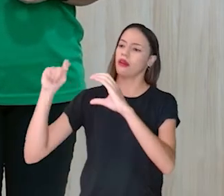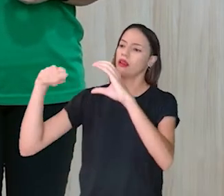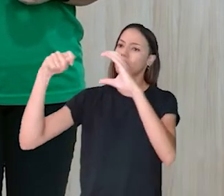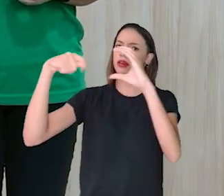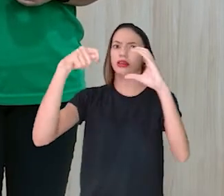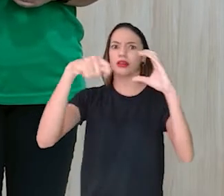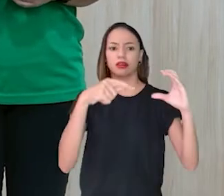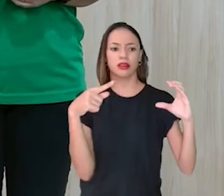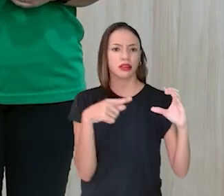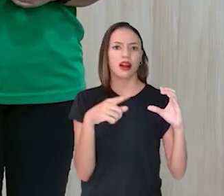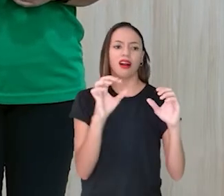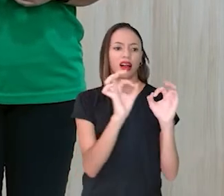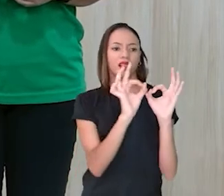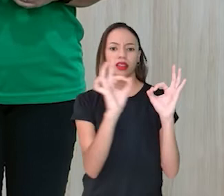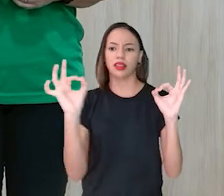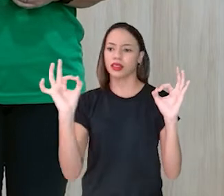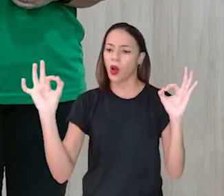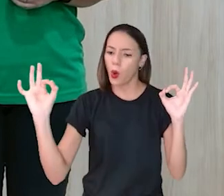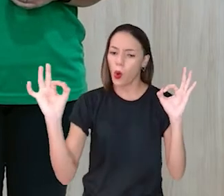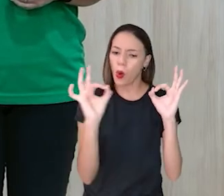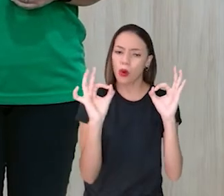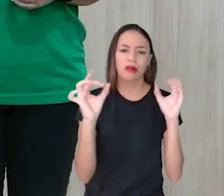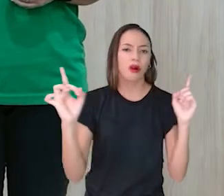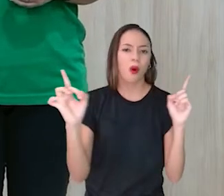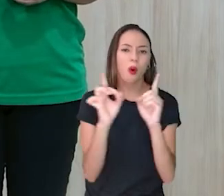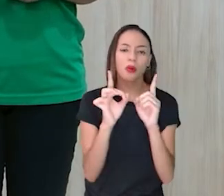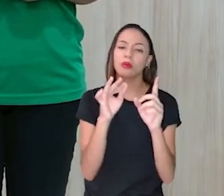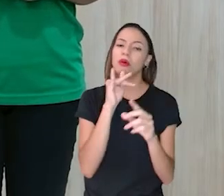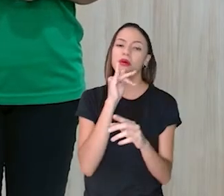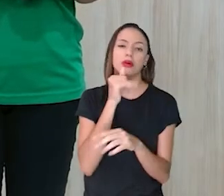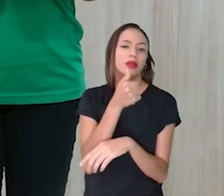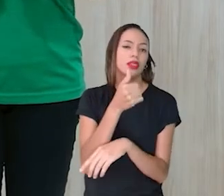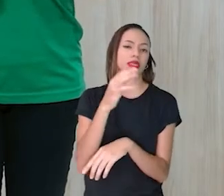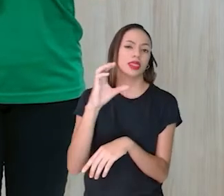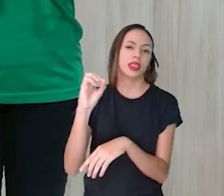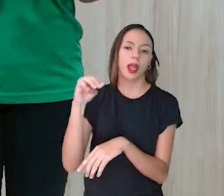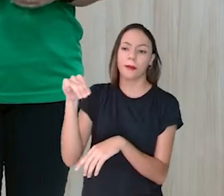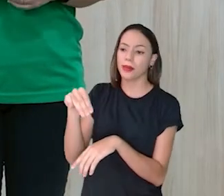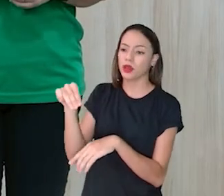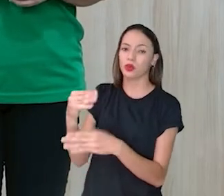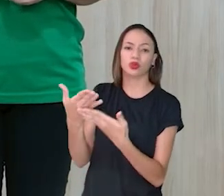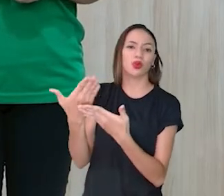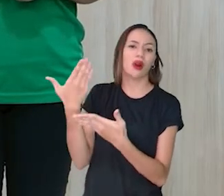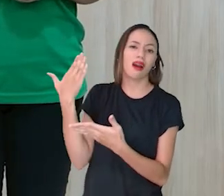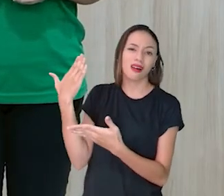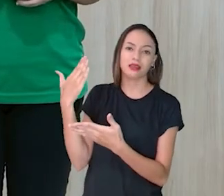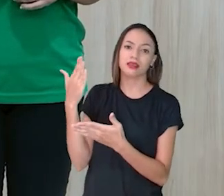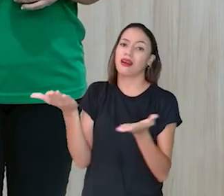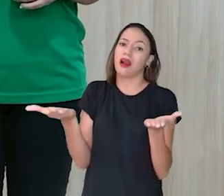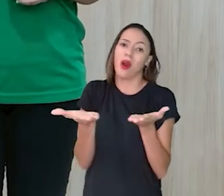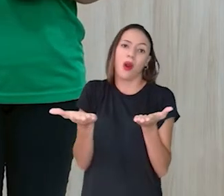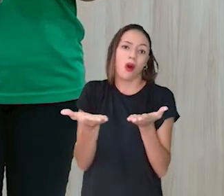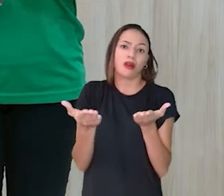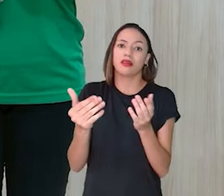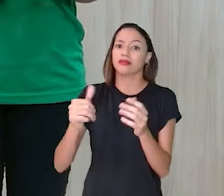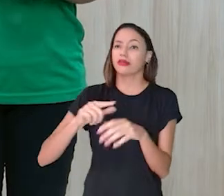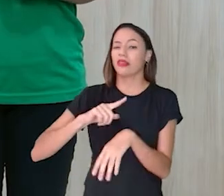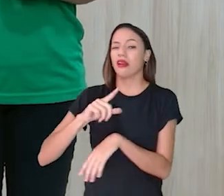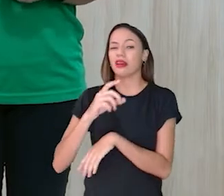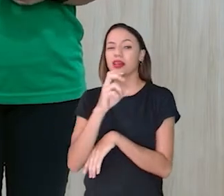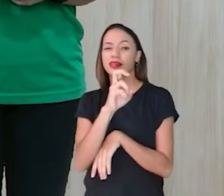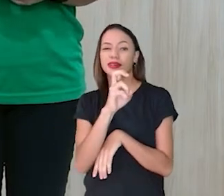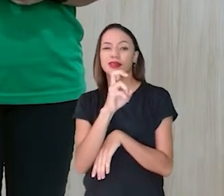cada vez mais curtos, não é? Eram vídeos de 10 minutos, eram vídeos de 5, agora de 15 em